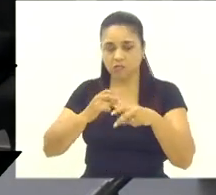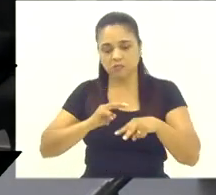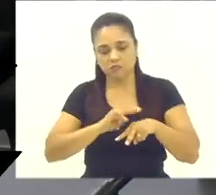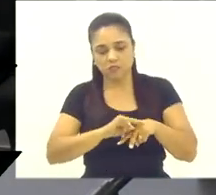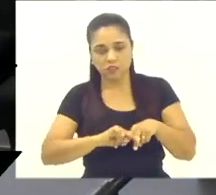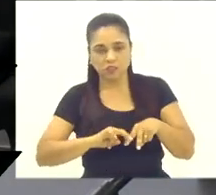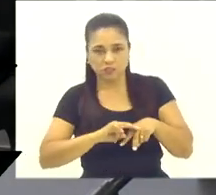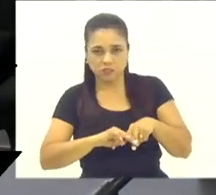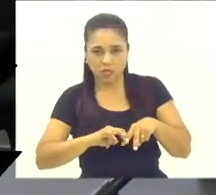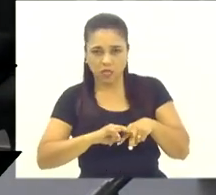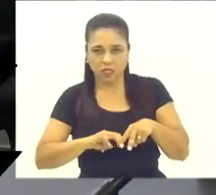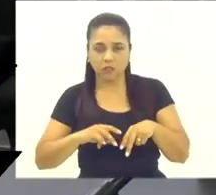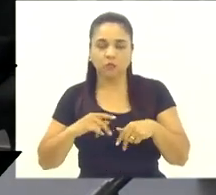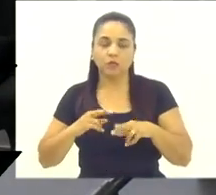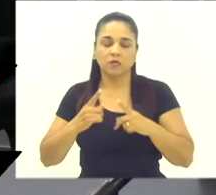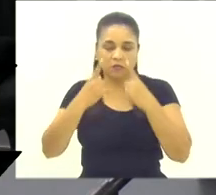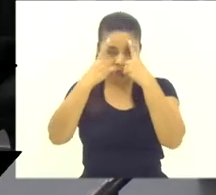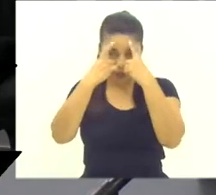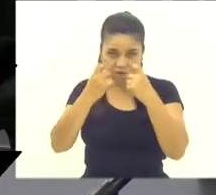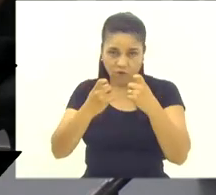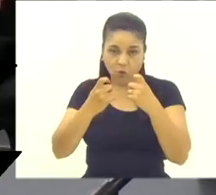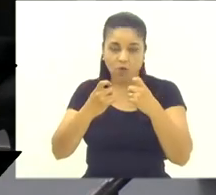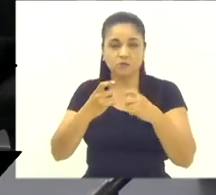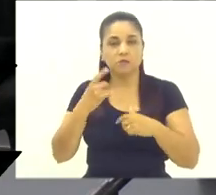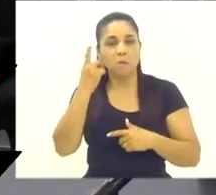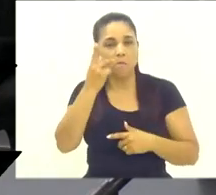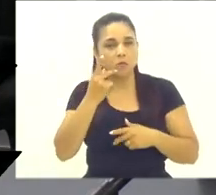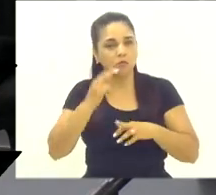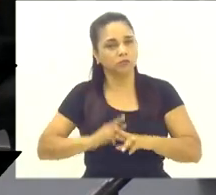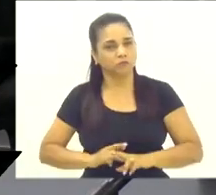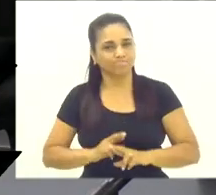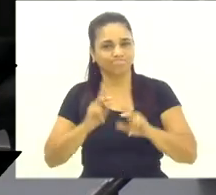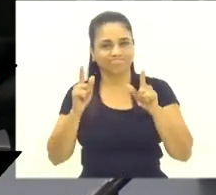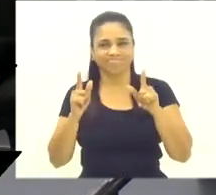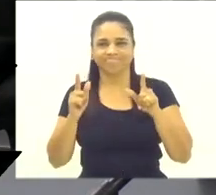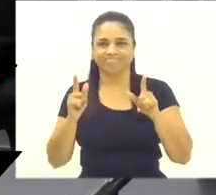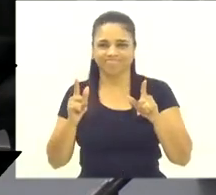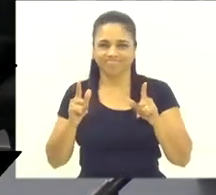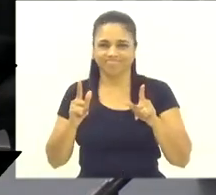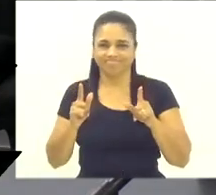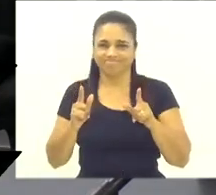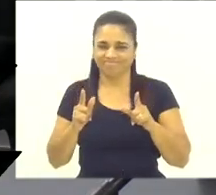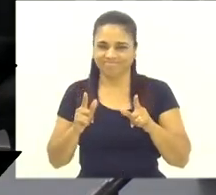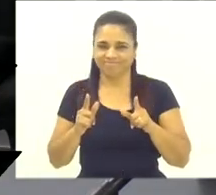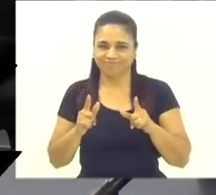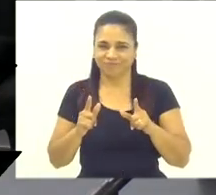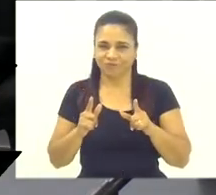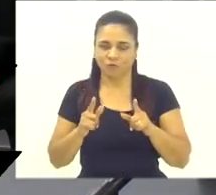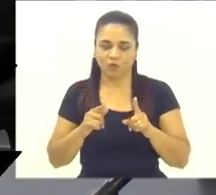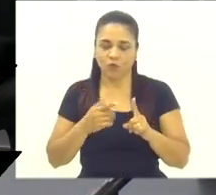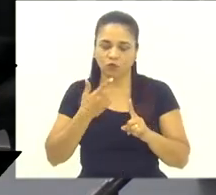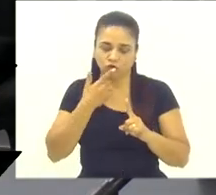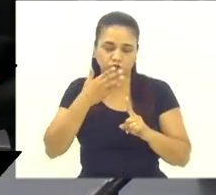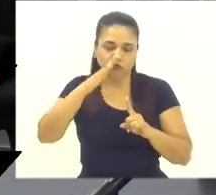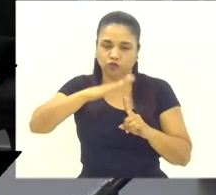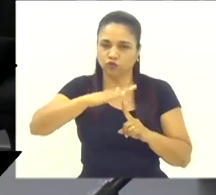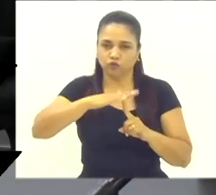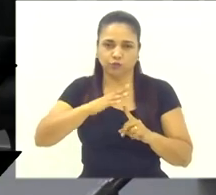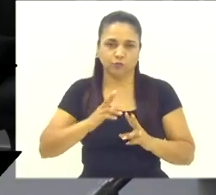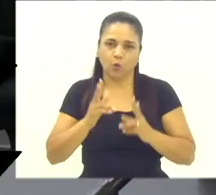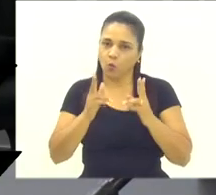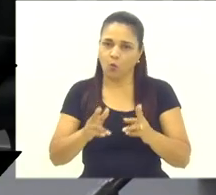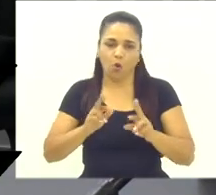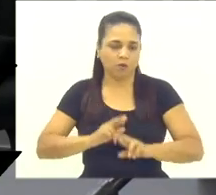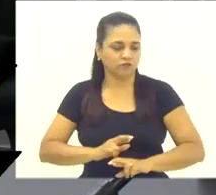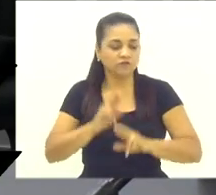e a violência política né porque ela não é não é o mesmo tipo de violência que as